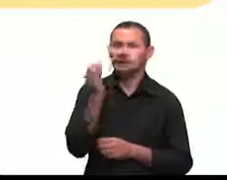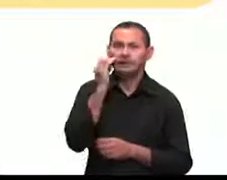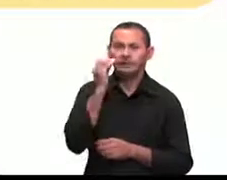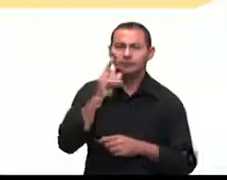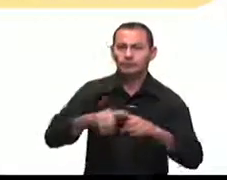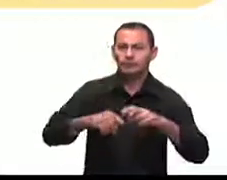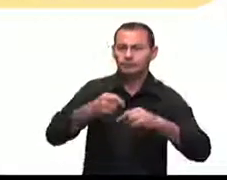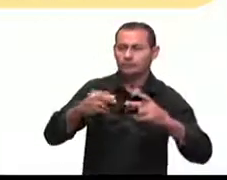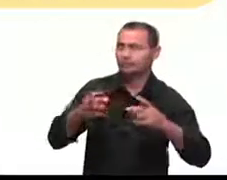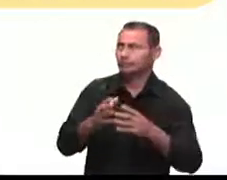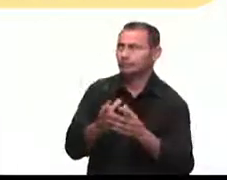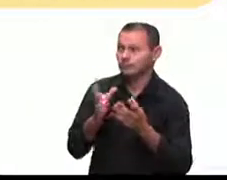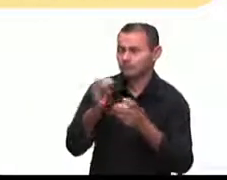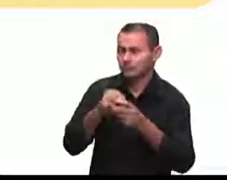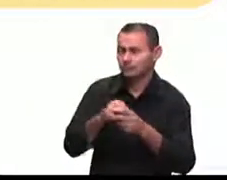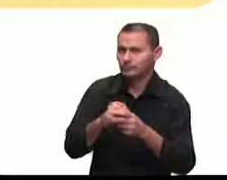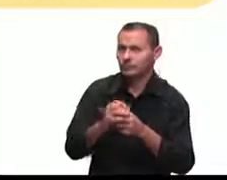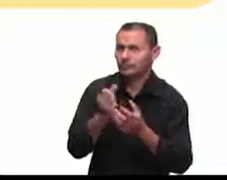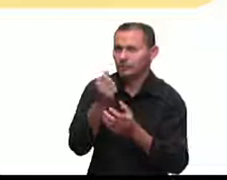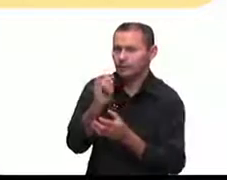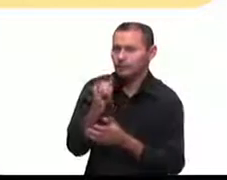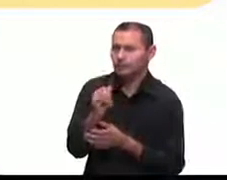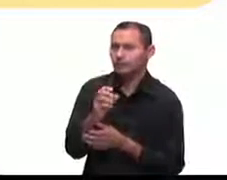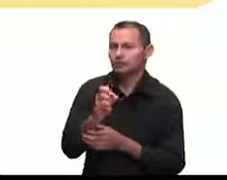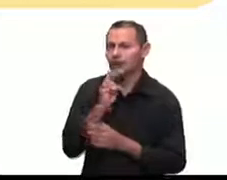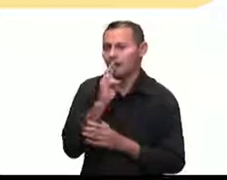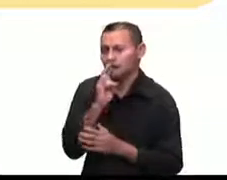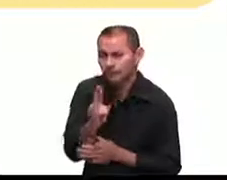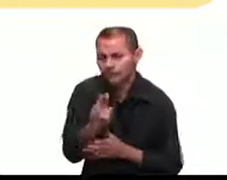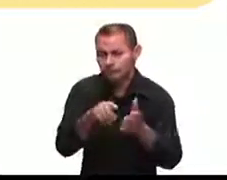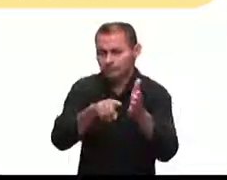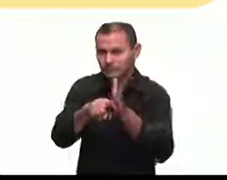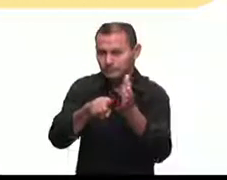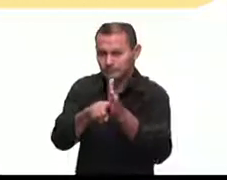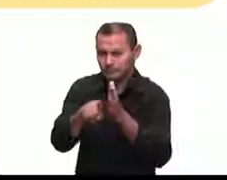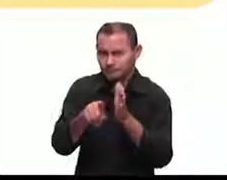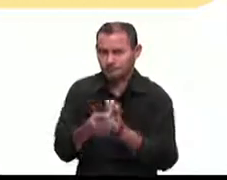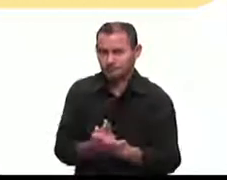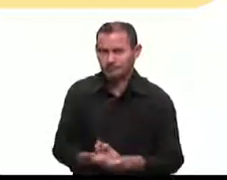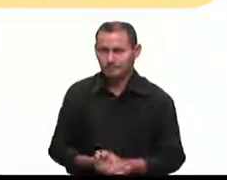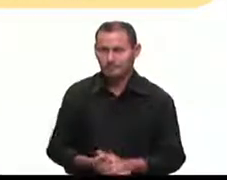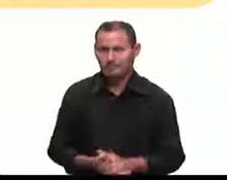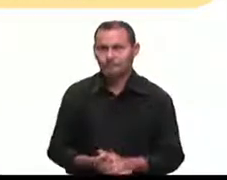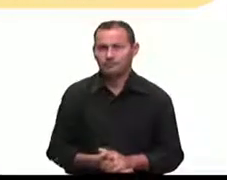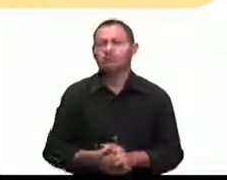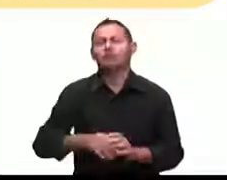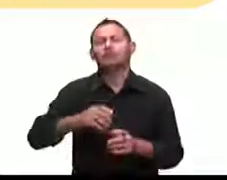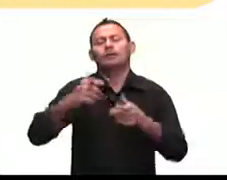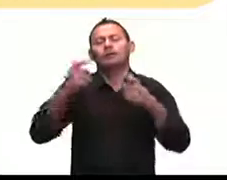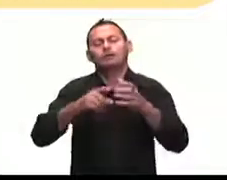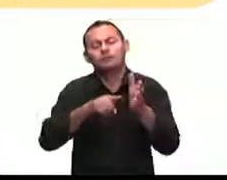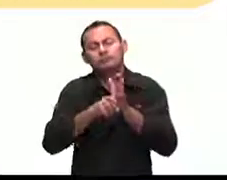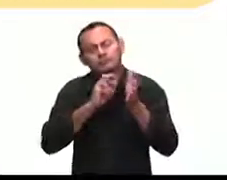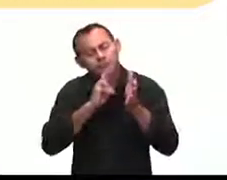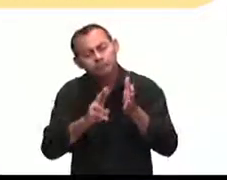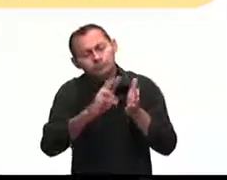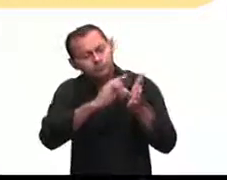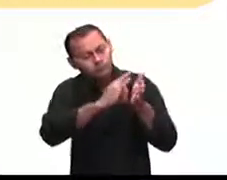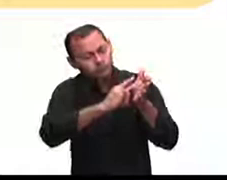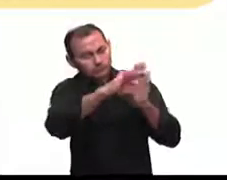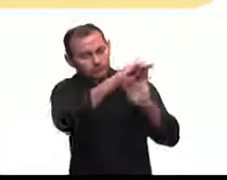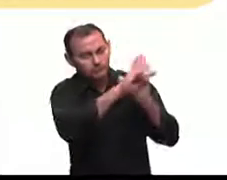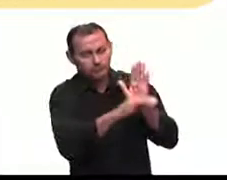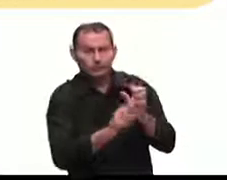os produtos, né? E a partir daí vão responder um questionário de onde poderão vir